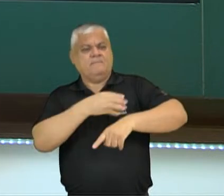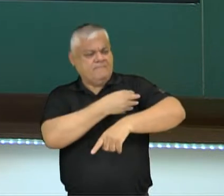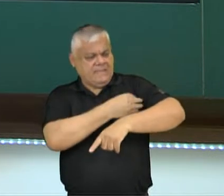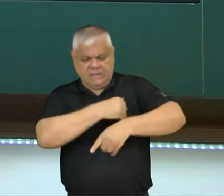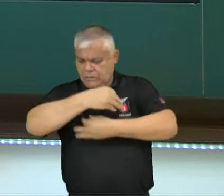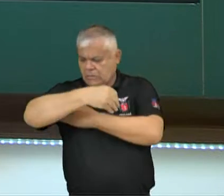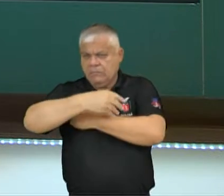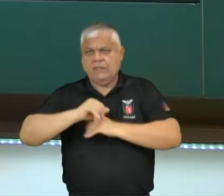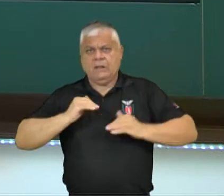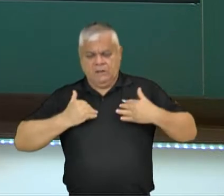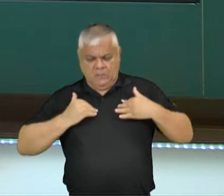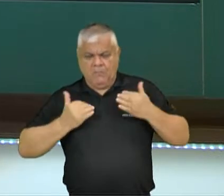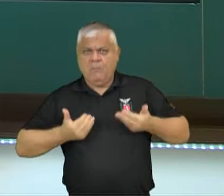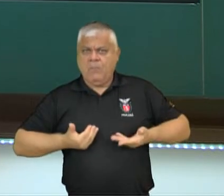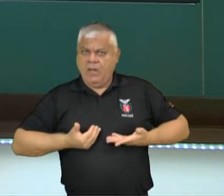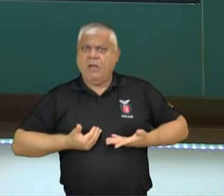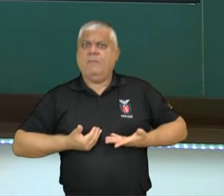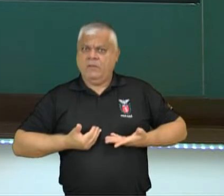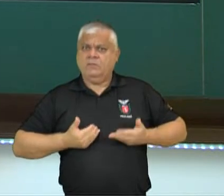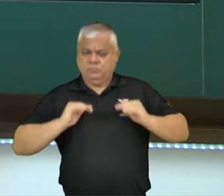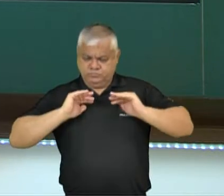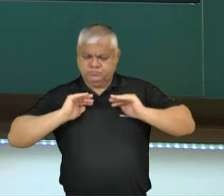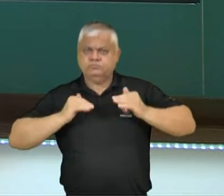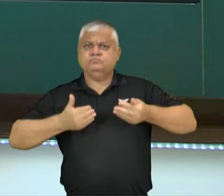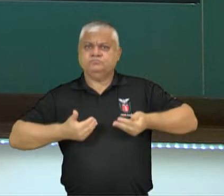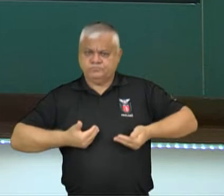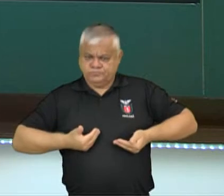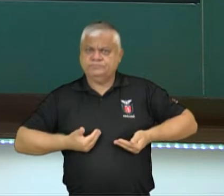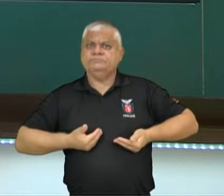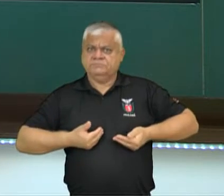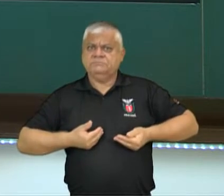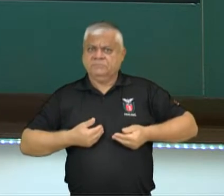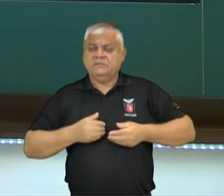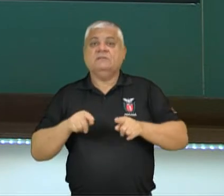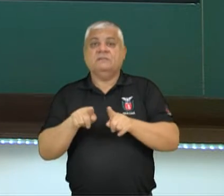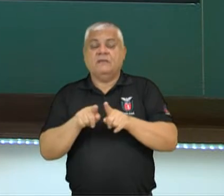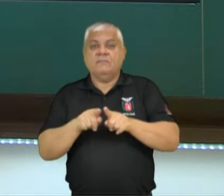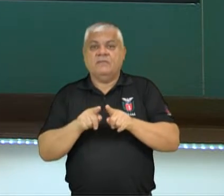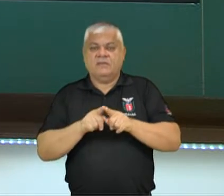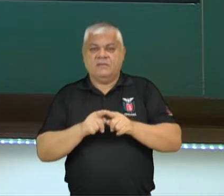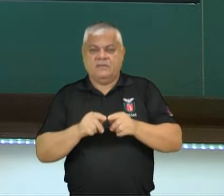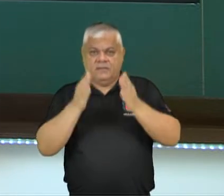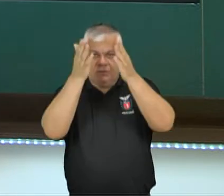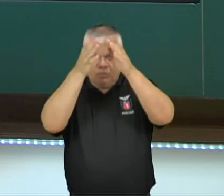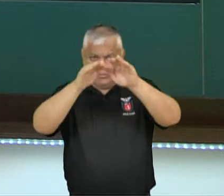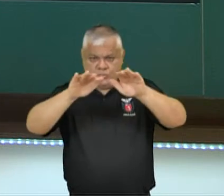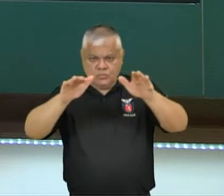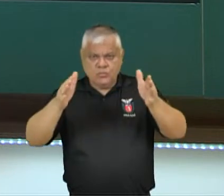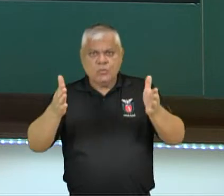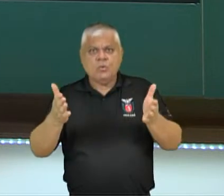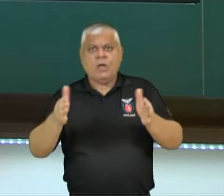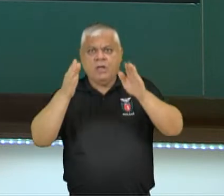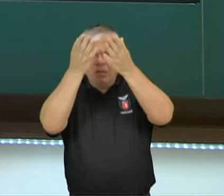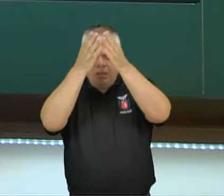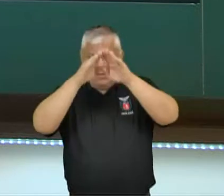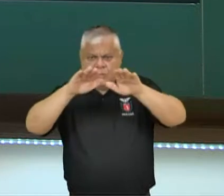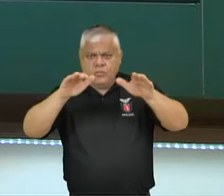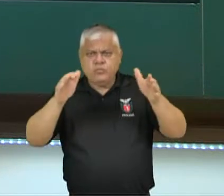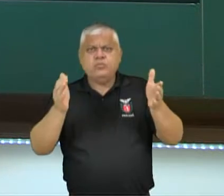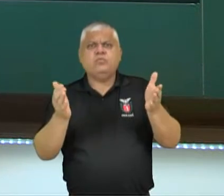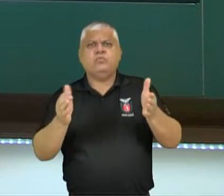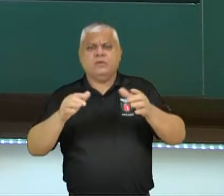desenvolvimento das mamas, tá? Então os seios, né, começam a crescer, o quadril vai alargando, então fica com